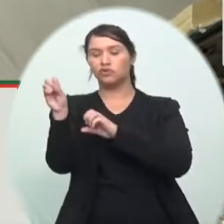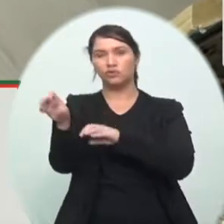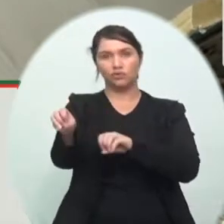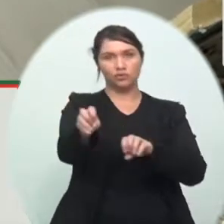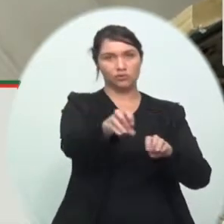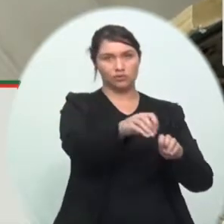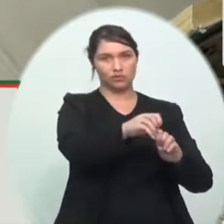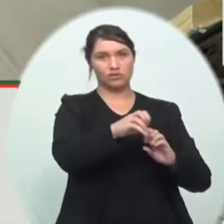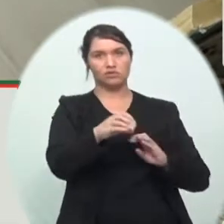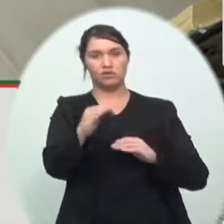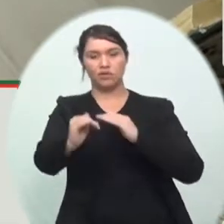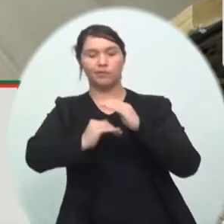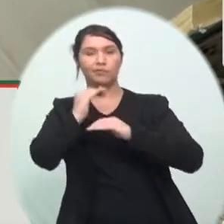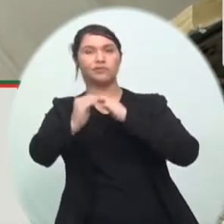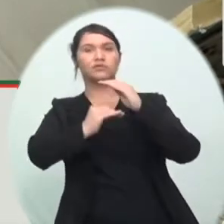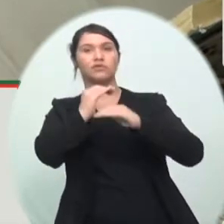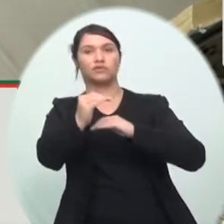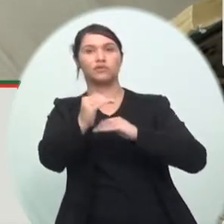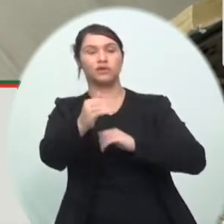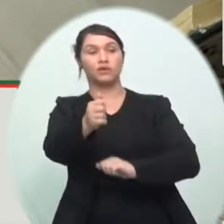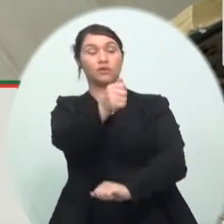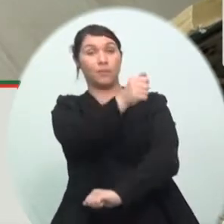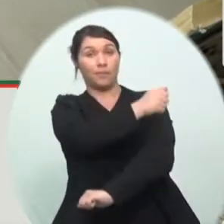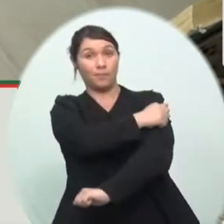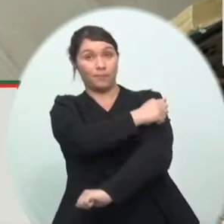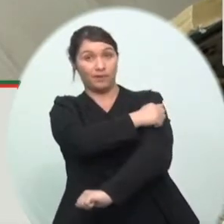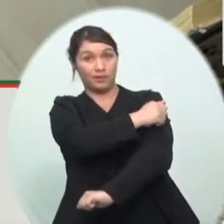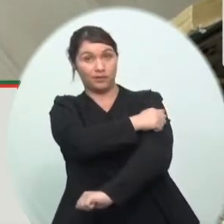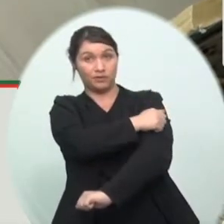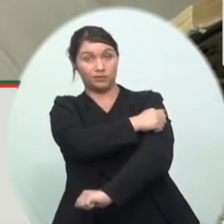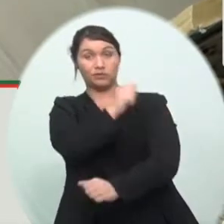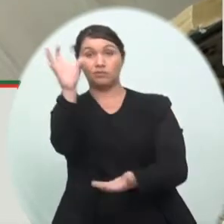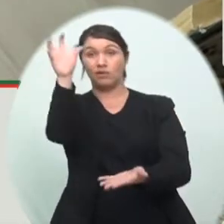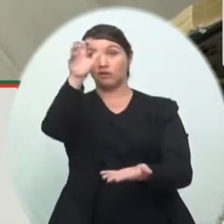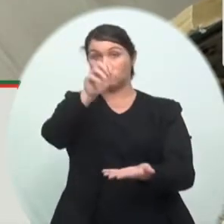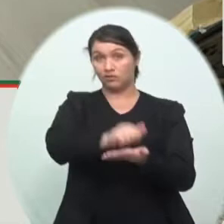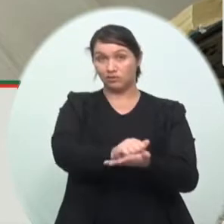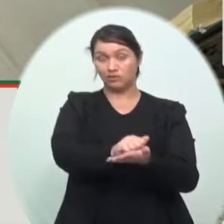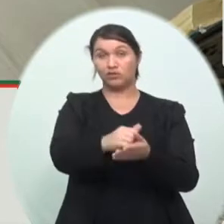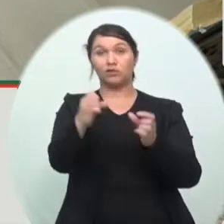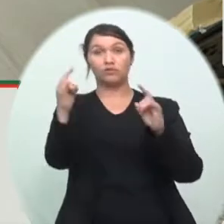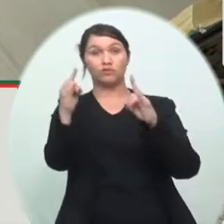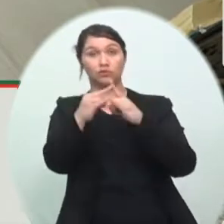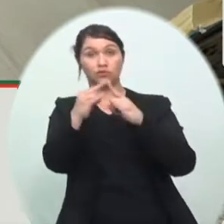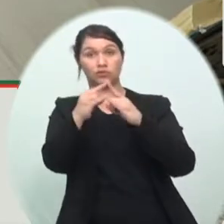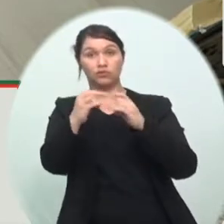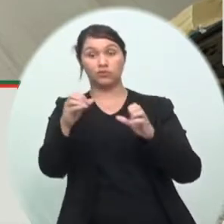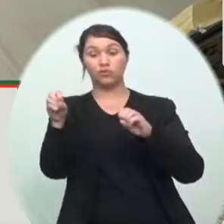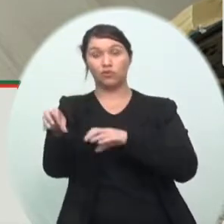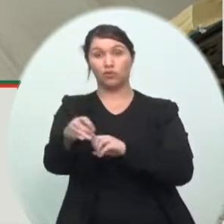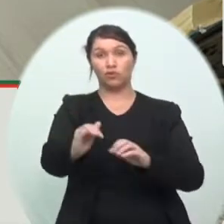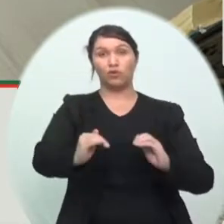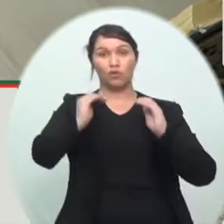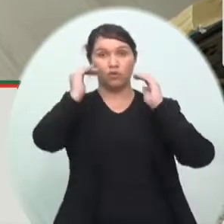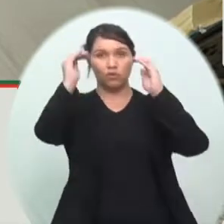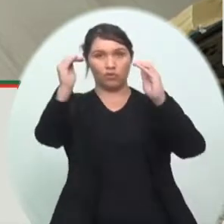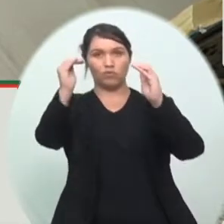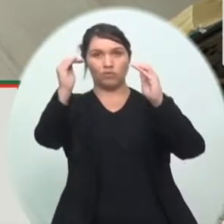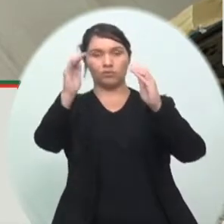alunos matriculados nas instituições de educação superior legalmente habilitados a funcionar no Estado de Santa